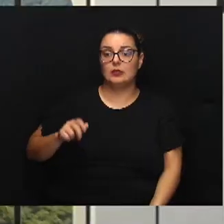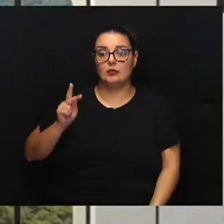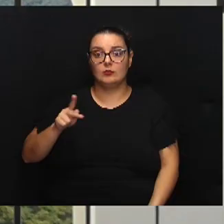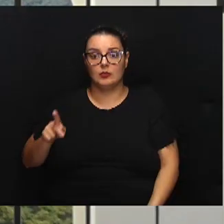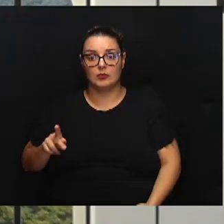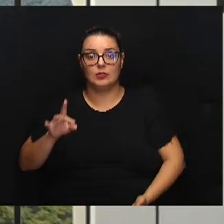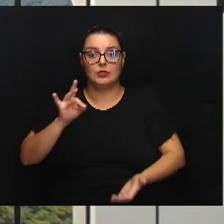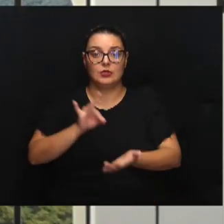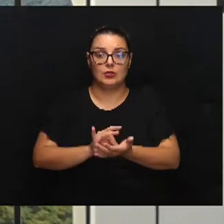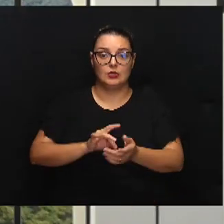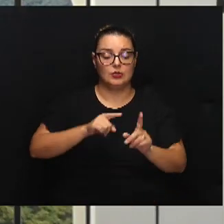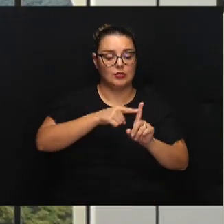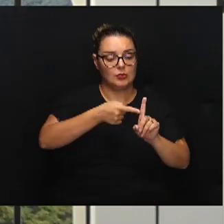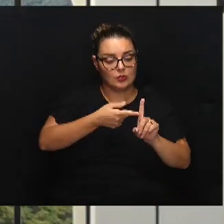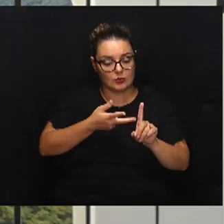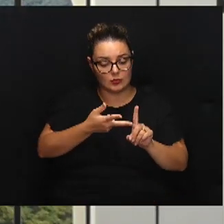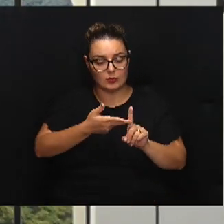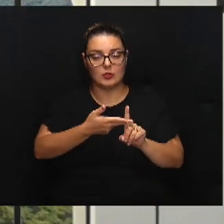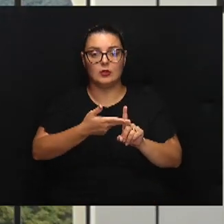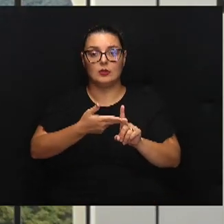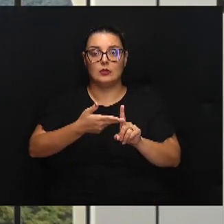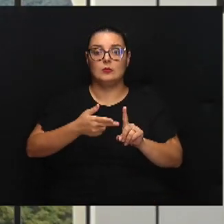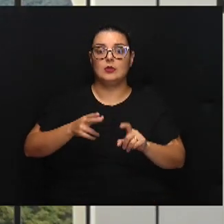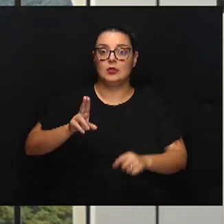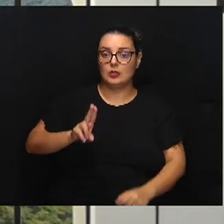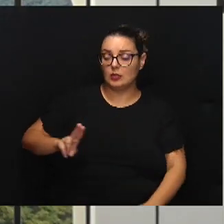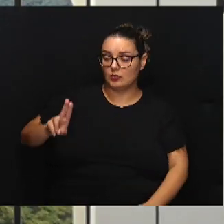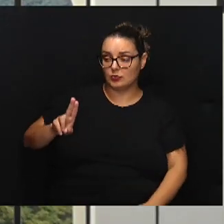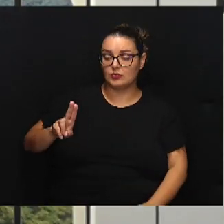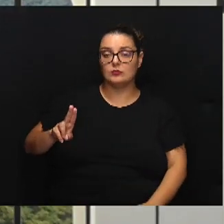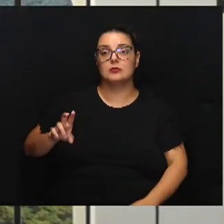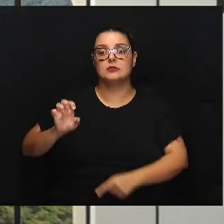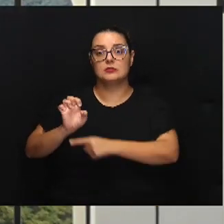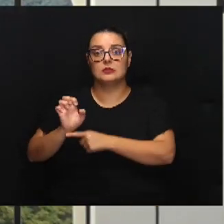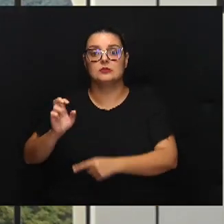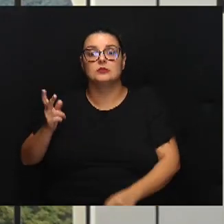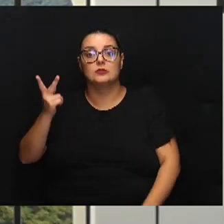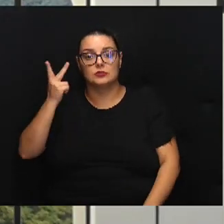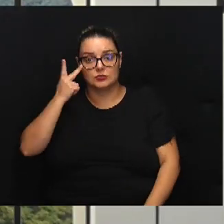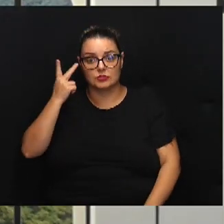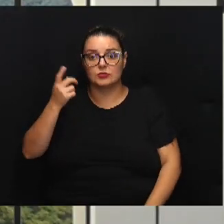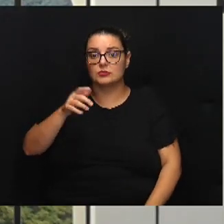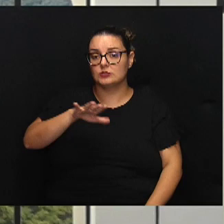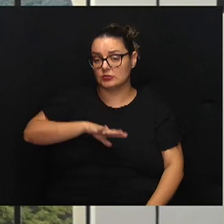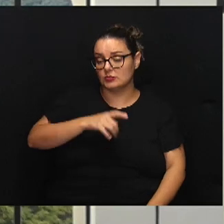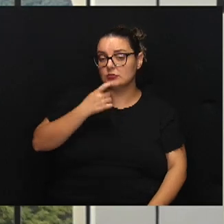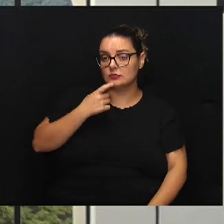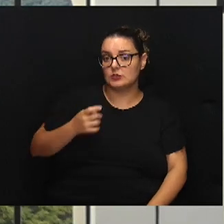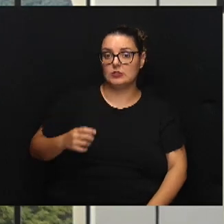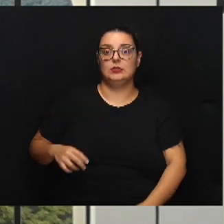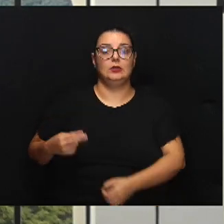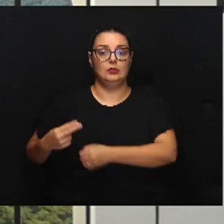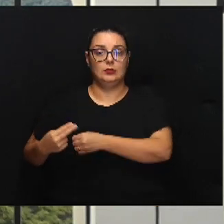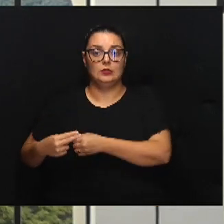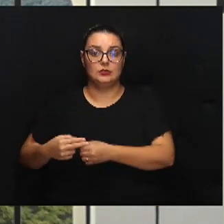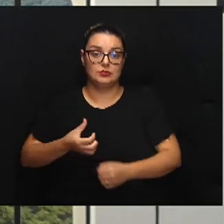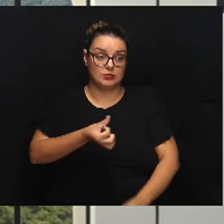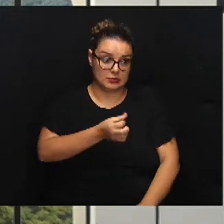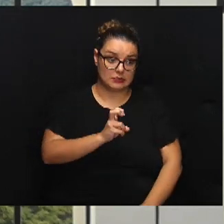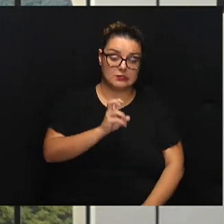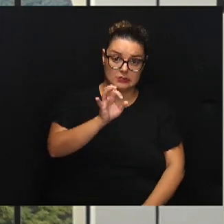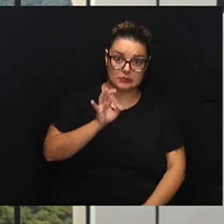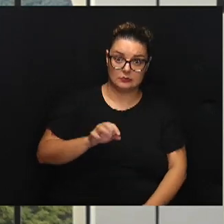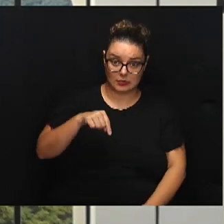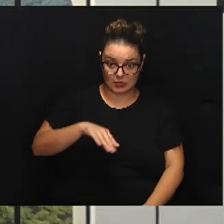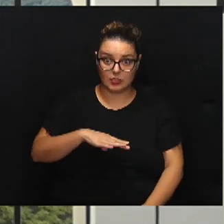titular de obstetrícia pela Universidade Estadual de Campinas, a Unicamp, de 65%, né, aqui em